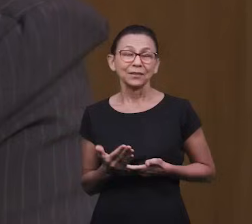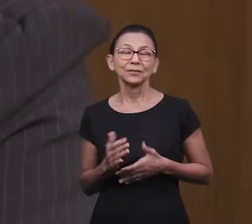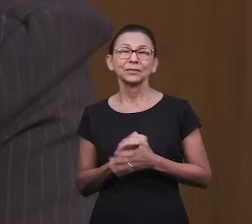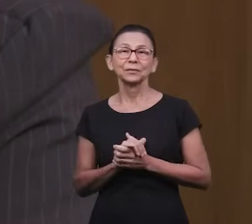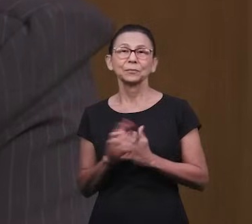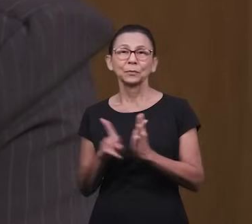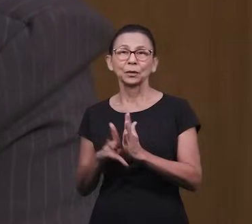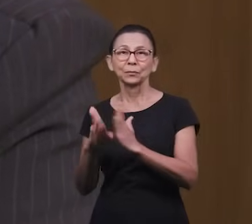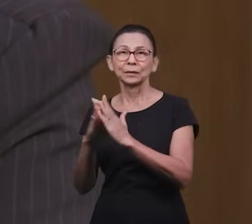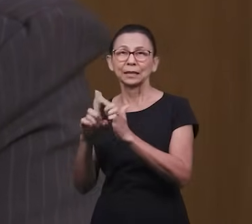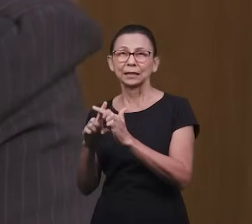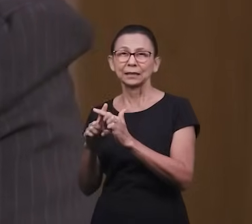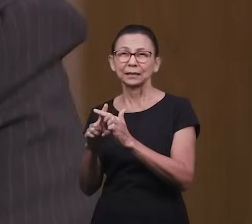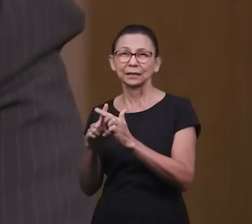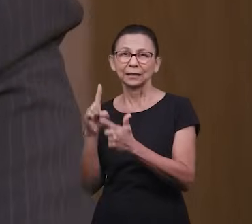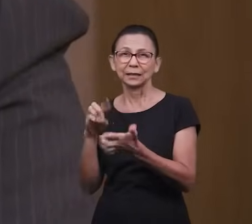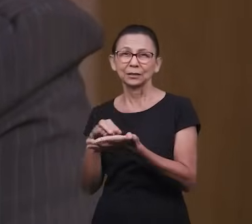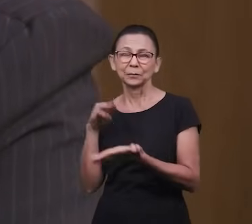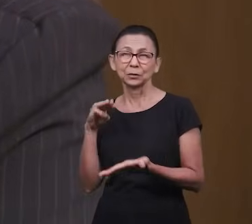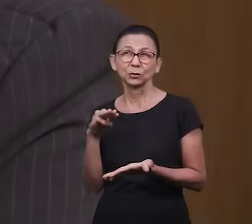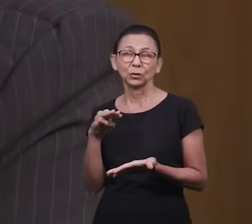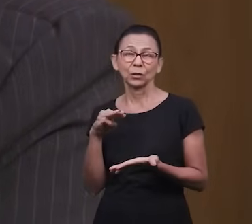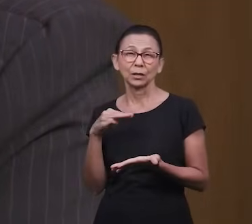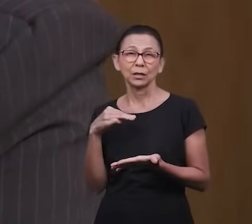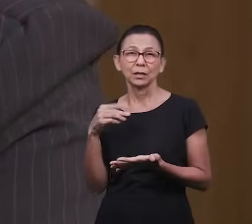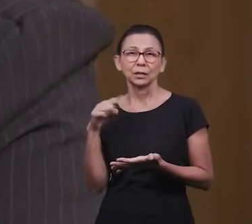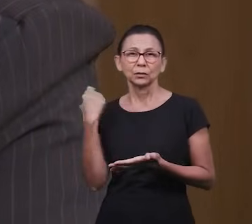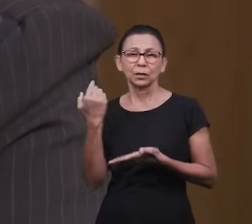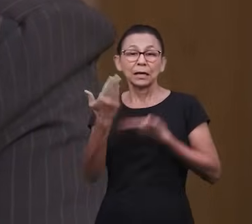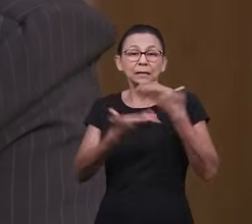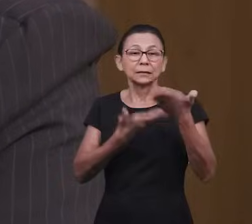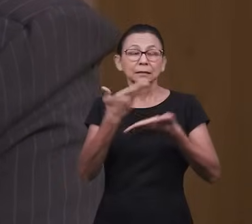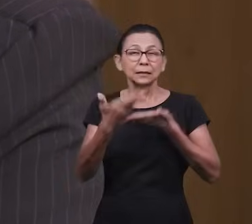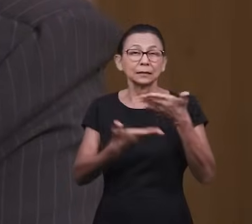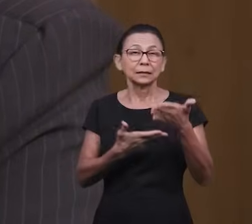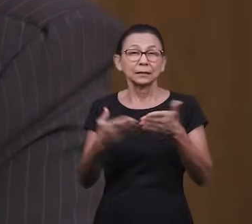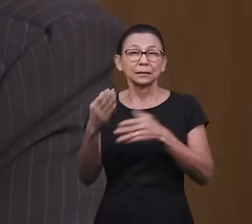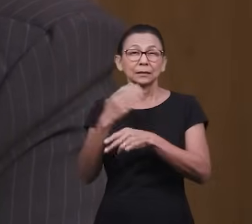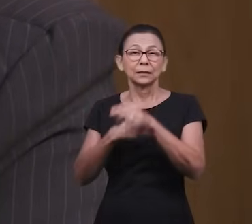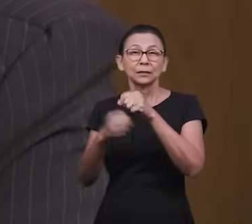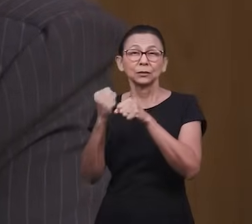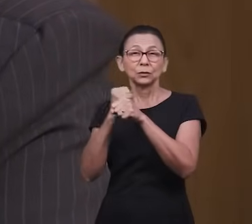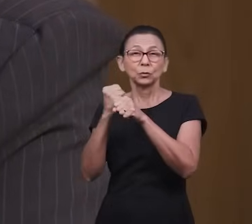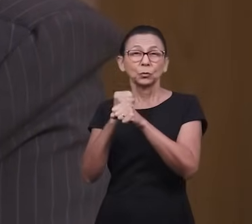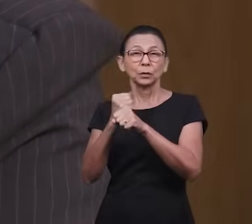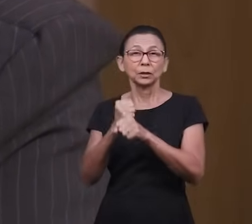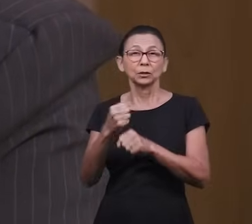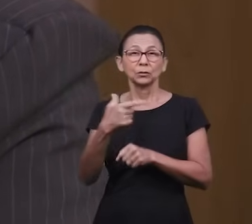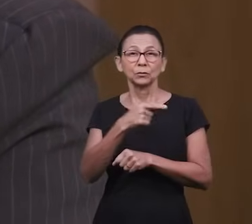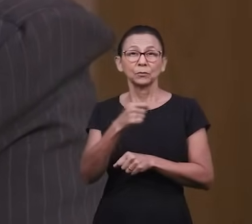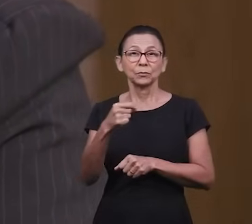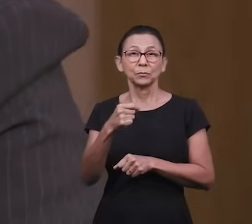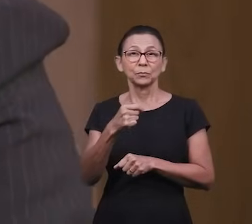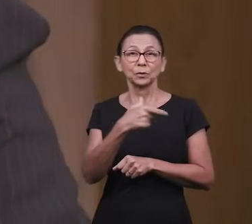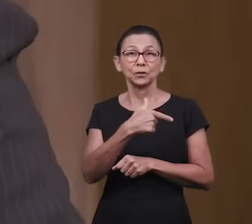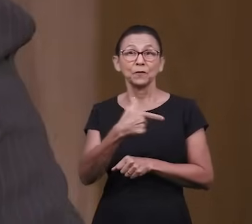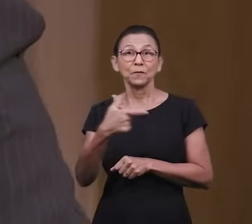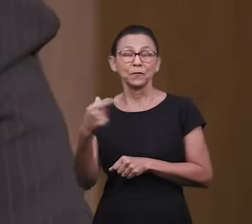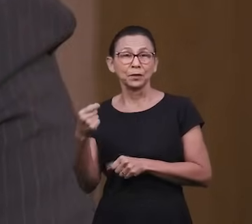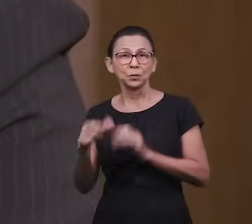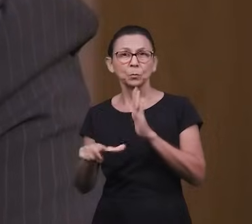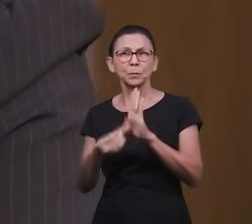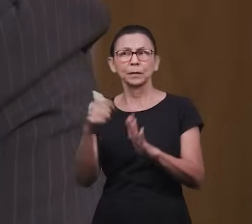irmã da igreja, que nós estamos assistindo já desde 2020. Ela ligou pela primeira vez